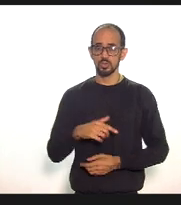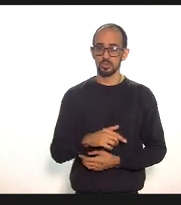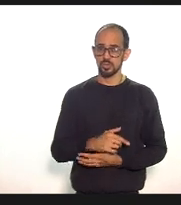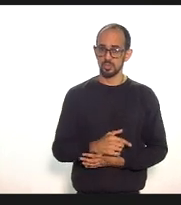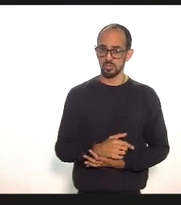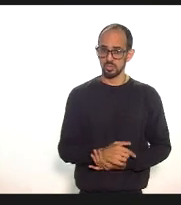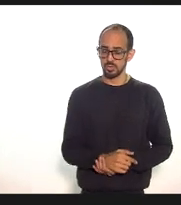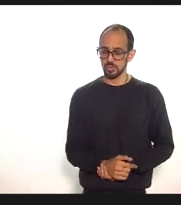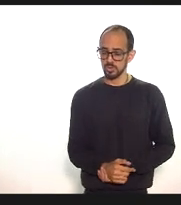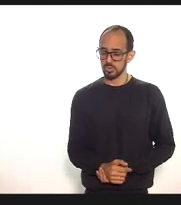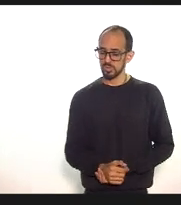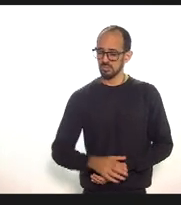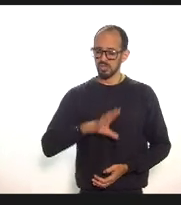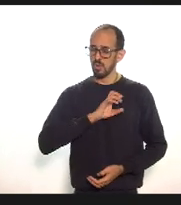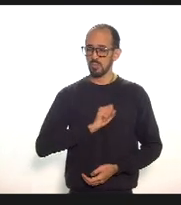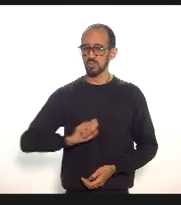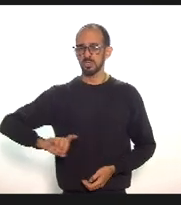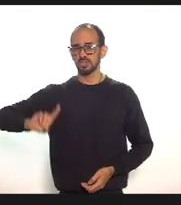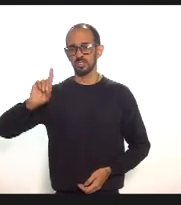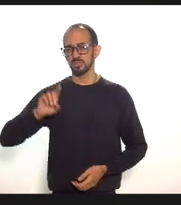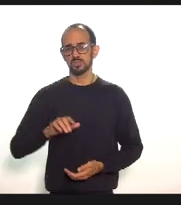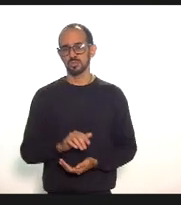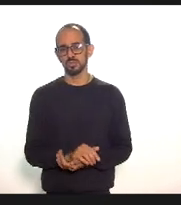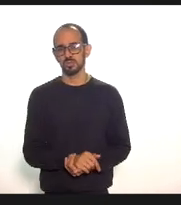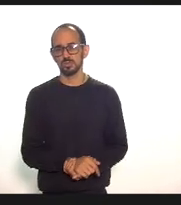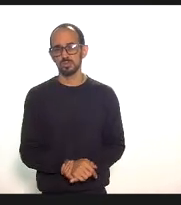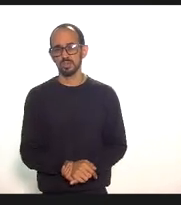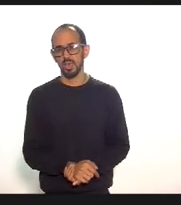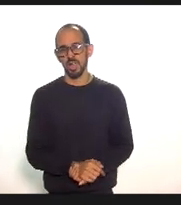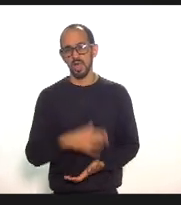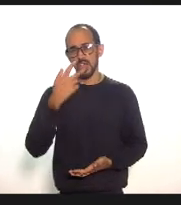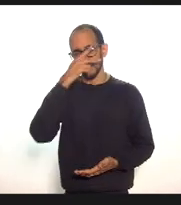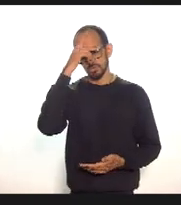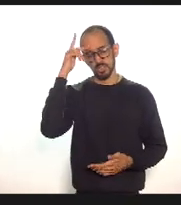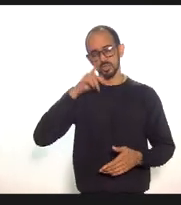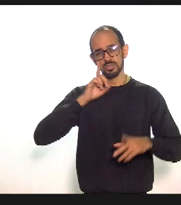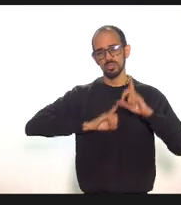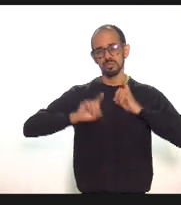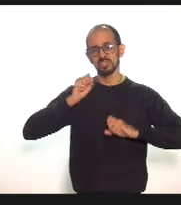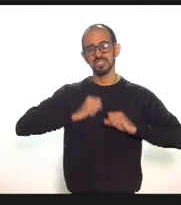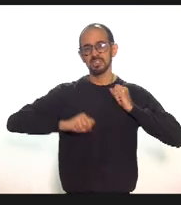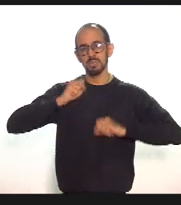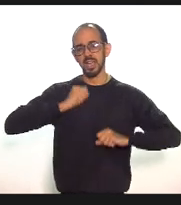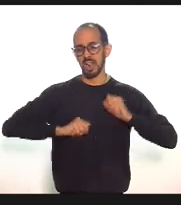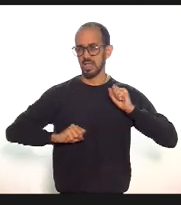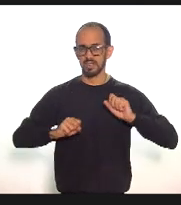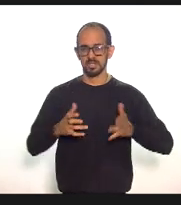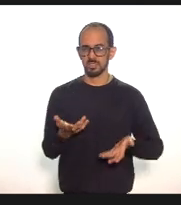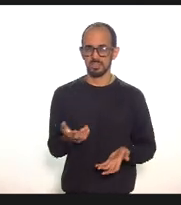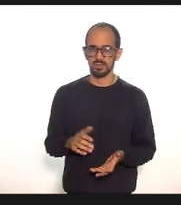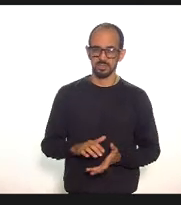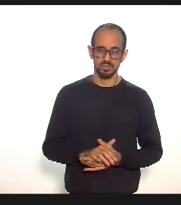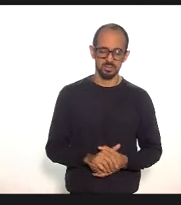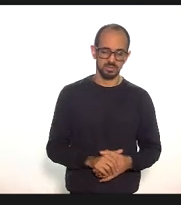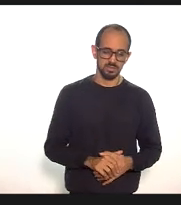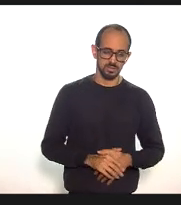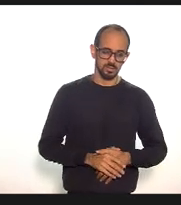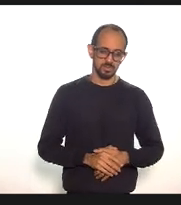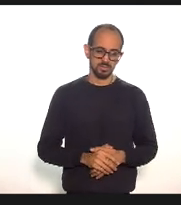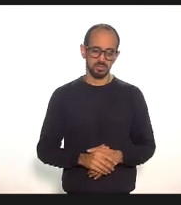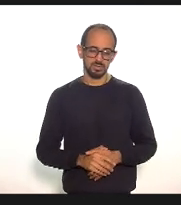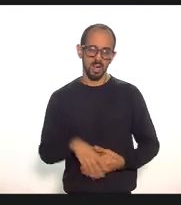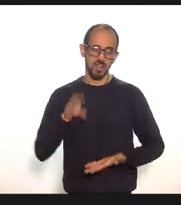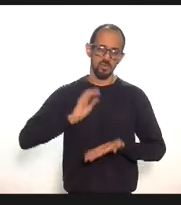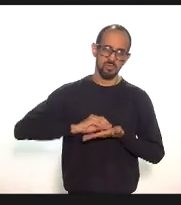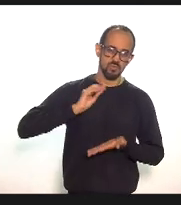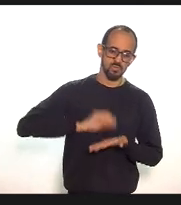Gente, pelo amor de Deus, né? As pessoas estão aí desesperadas. Né? A